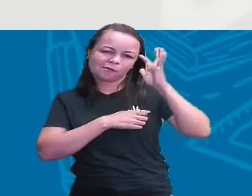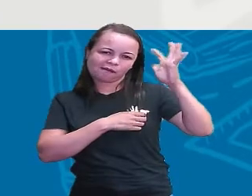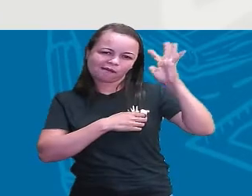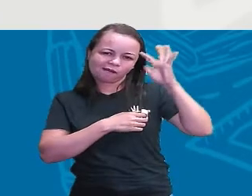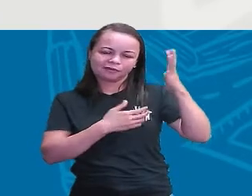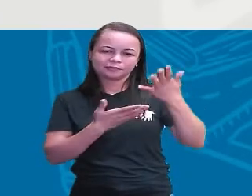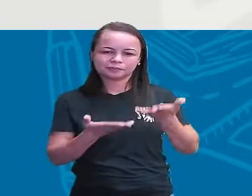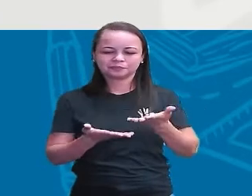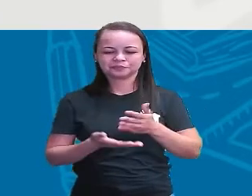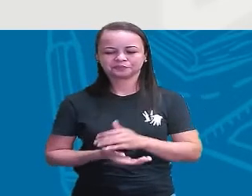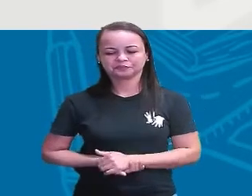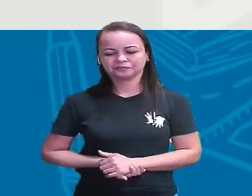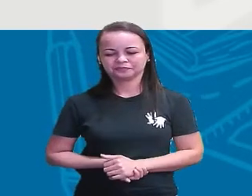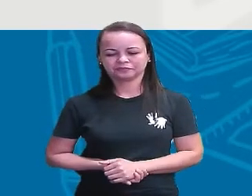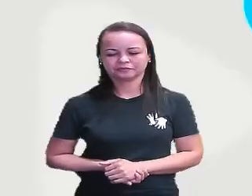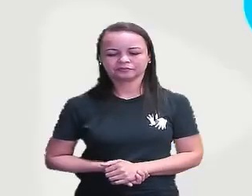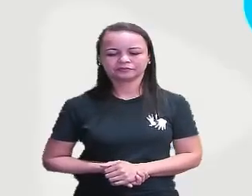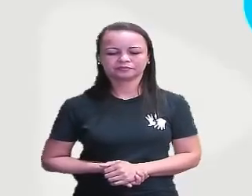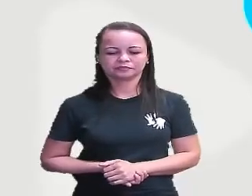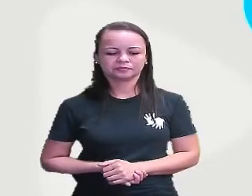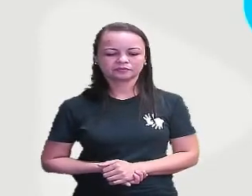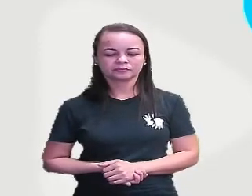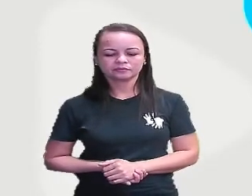reflexão. Então, vamos seguir.